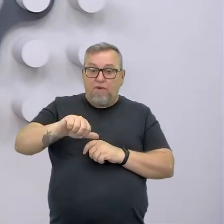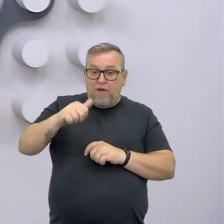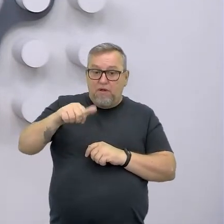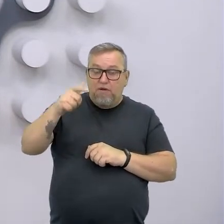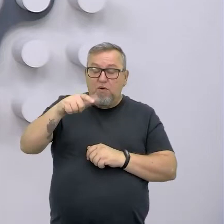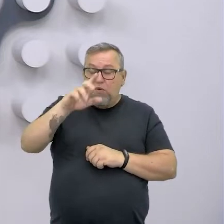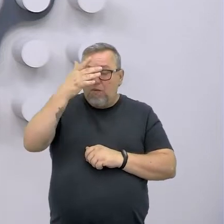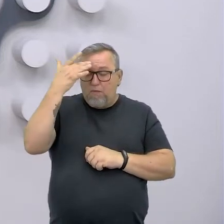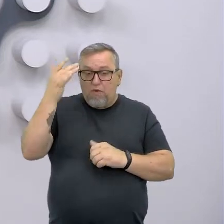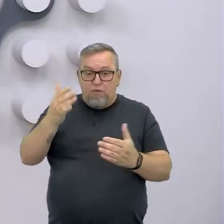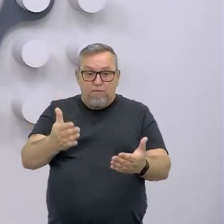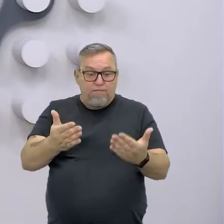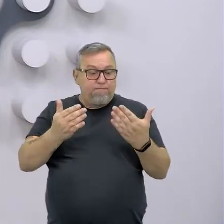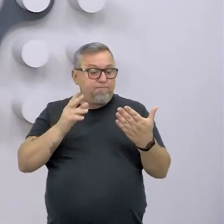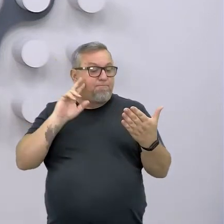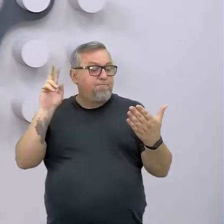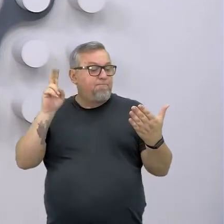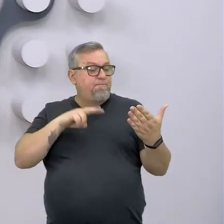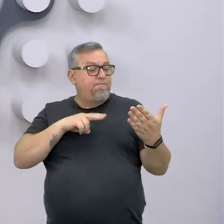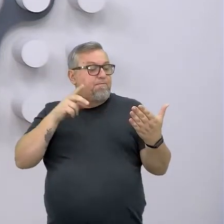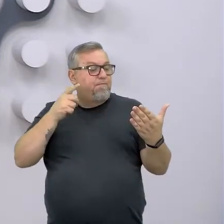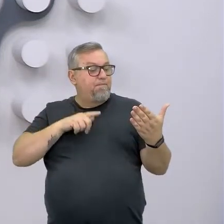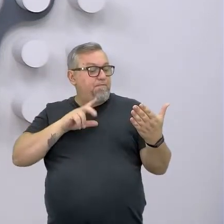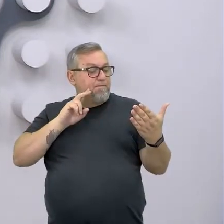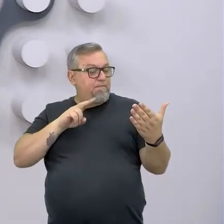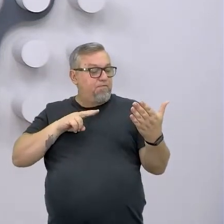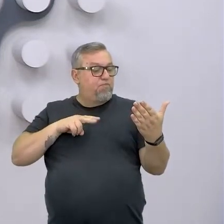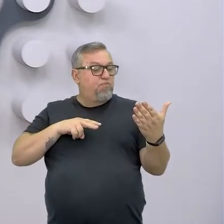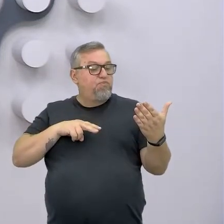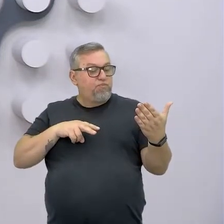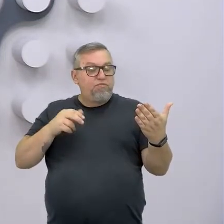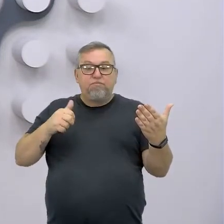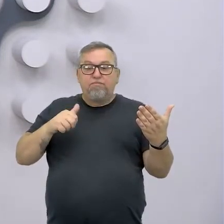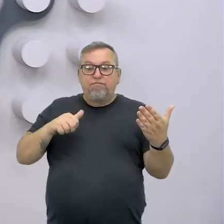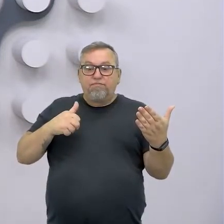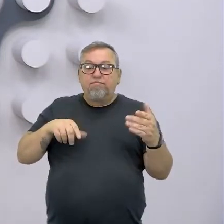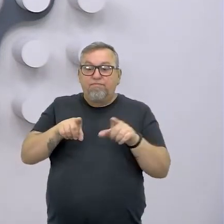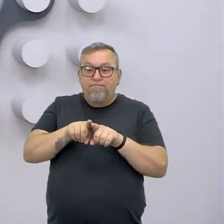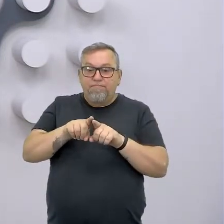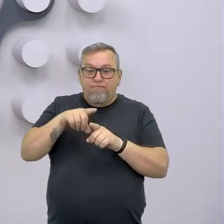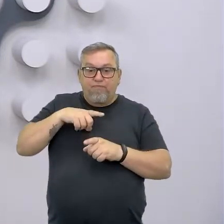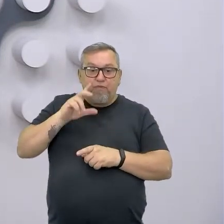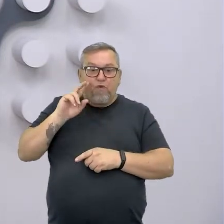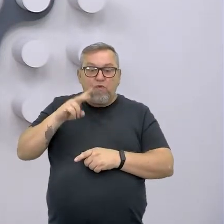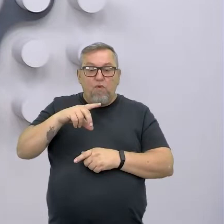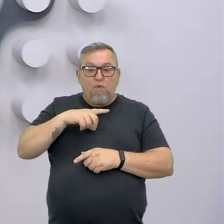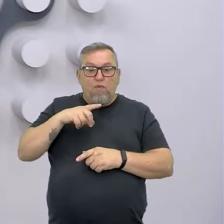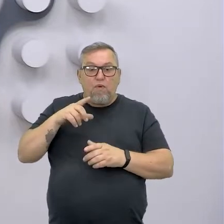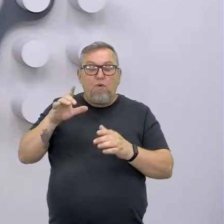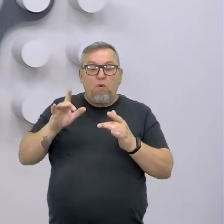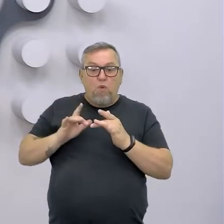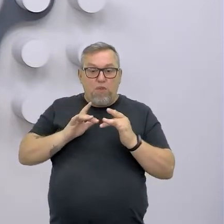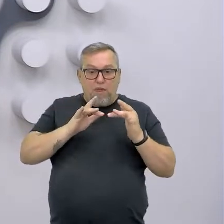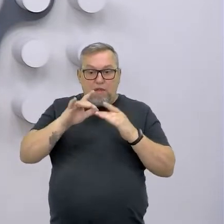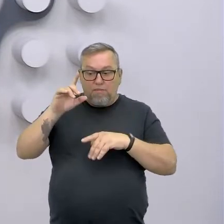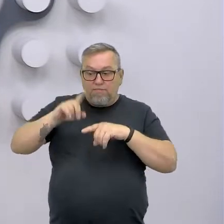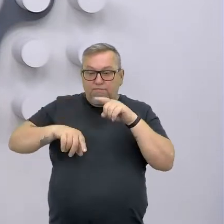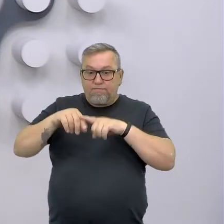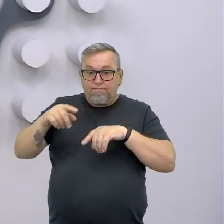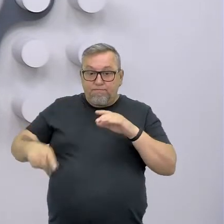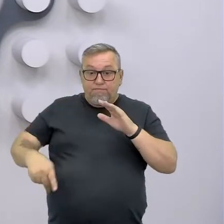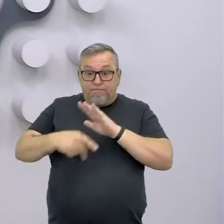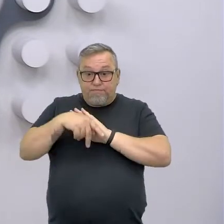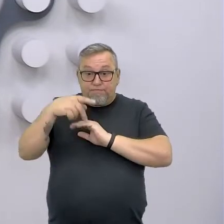de pares, né, de outros pesquisadores. Esses pesquisadores eles vão ter contato com o seu material